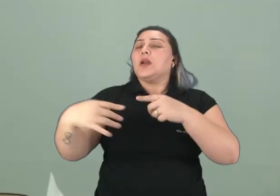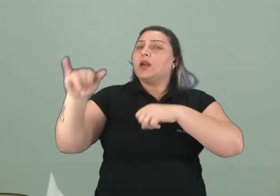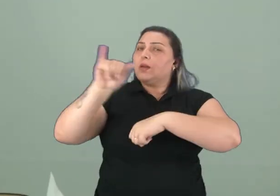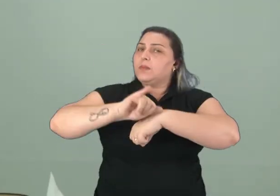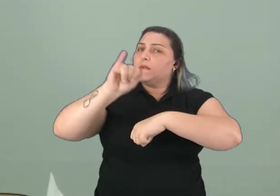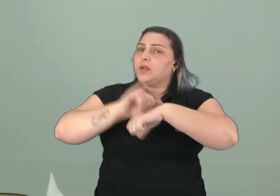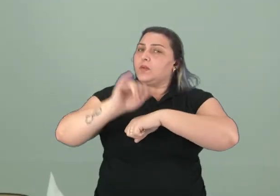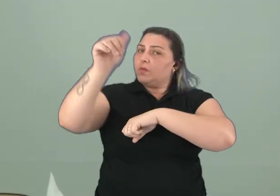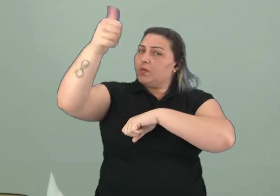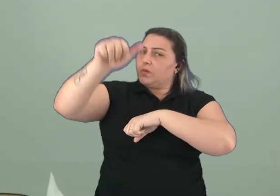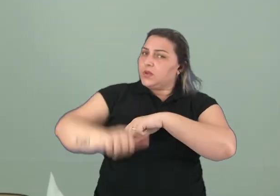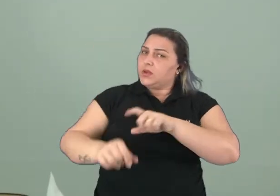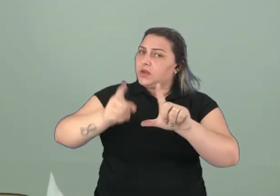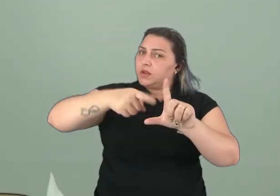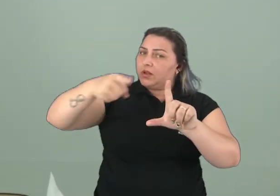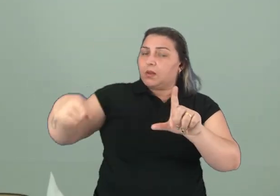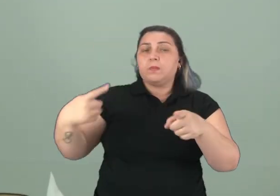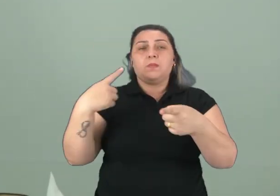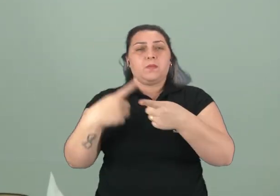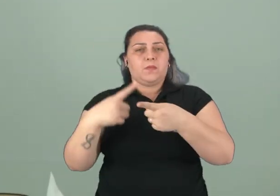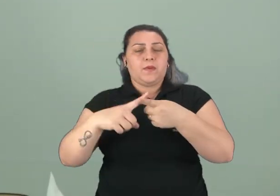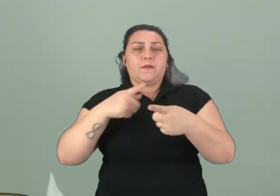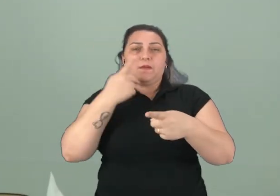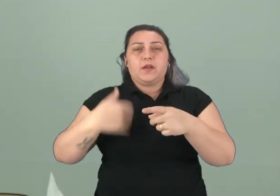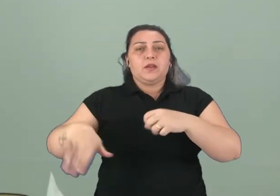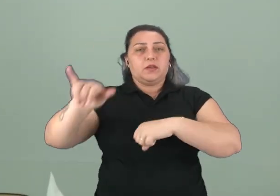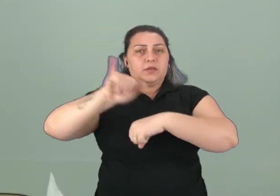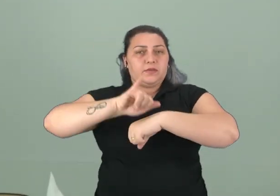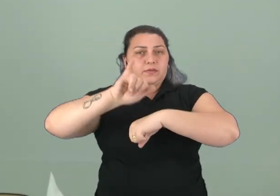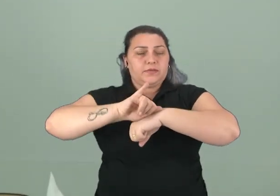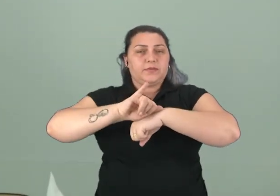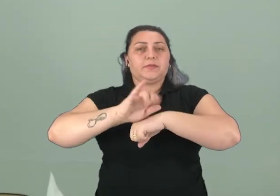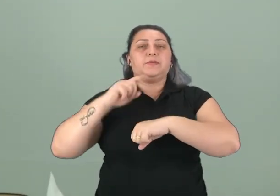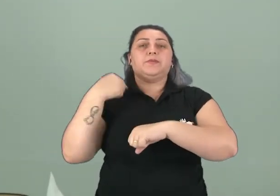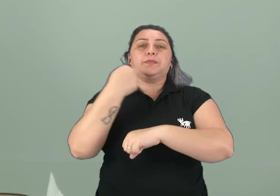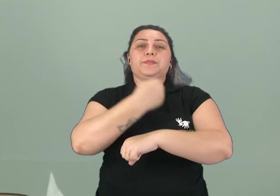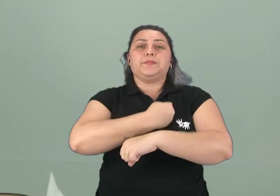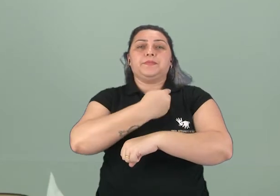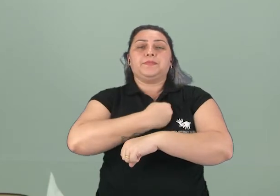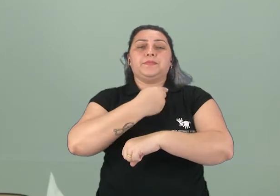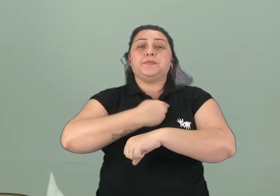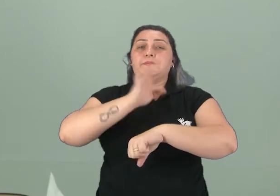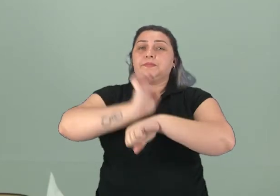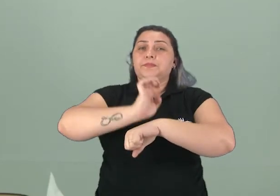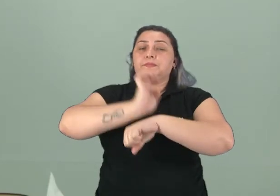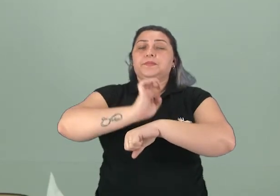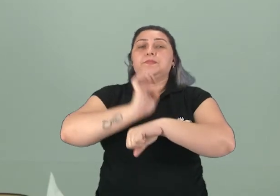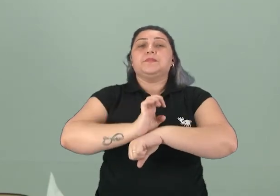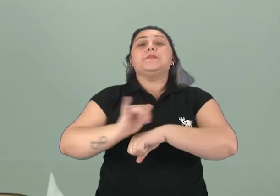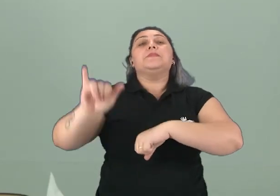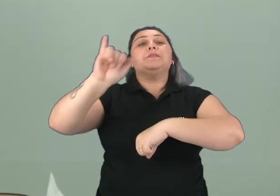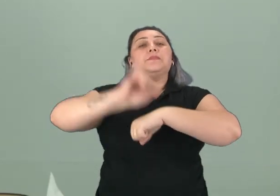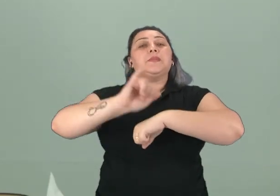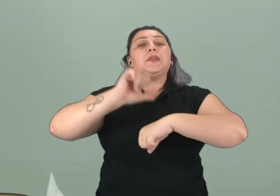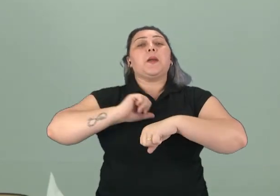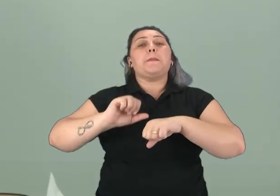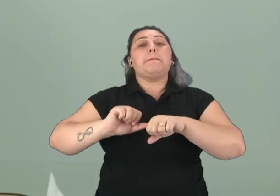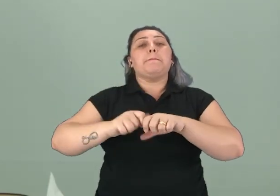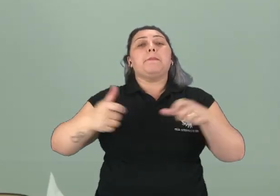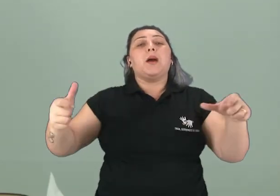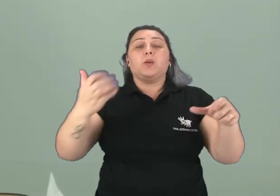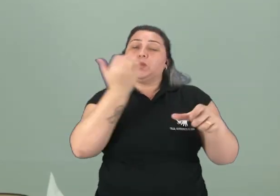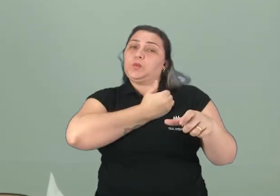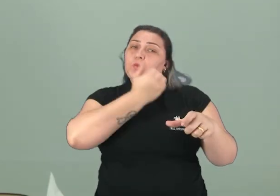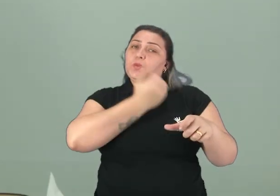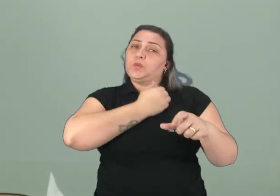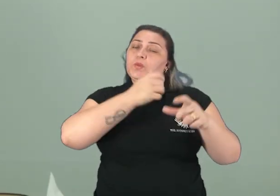estou analisando esse gráfico. Porque geralmente quando a gente fala de capital, analisando o nosso estado, as capitais que têm maior número de